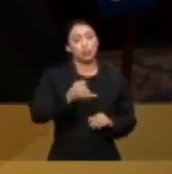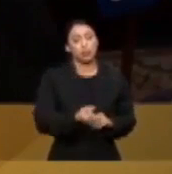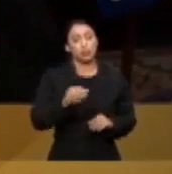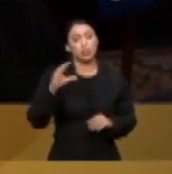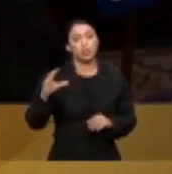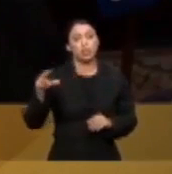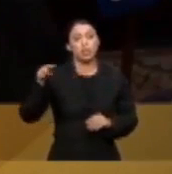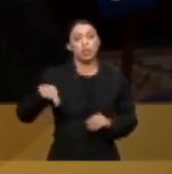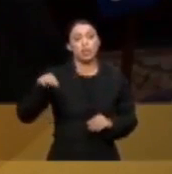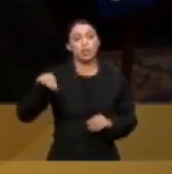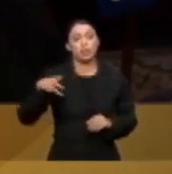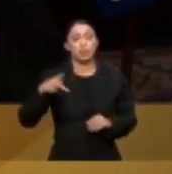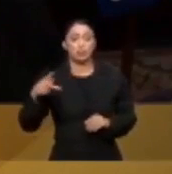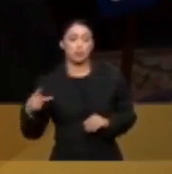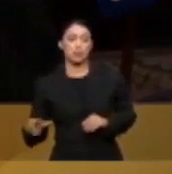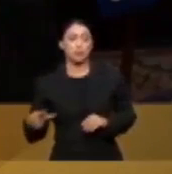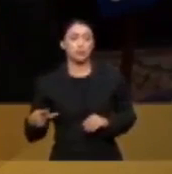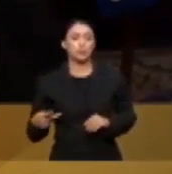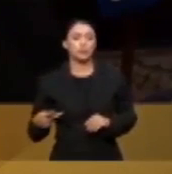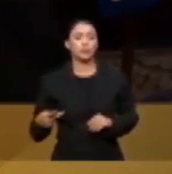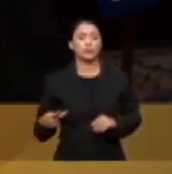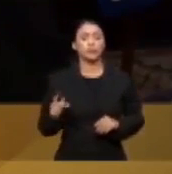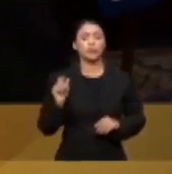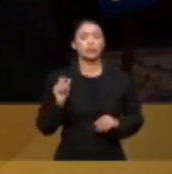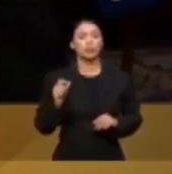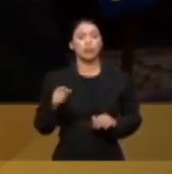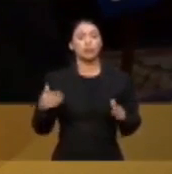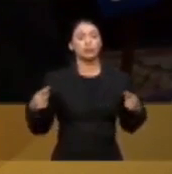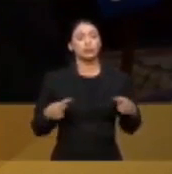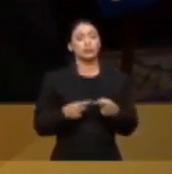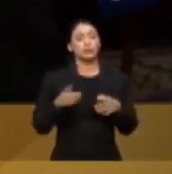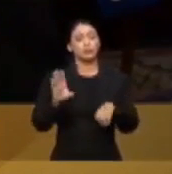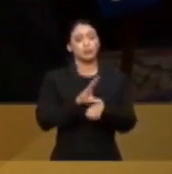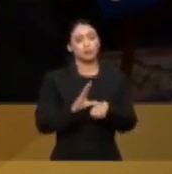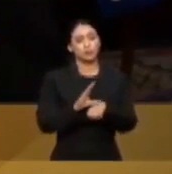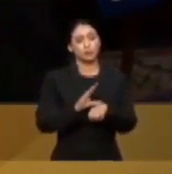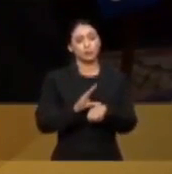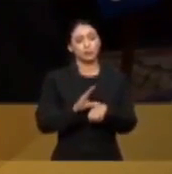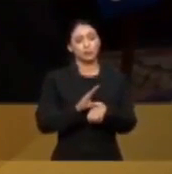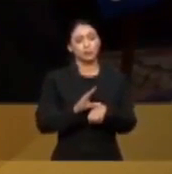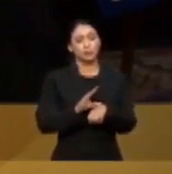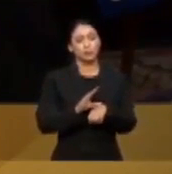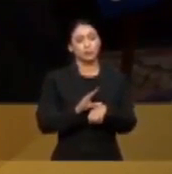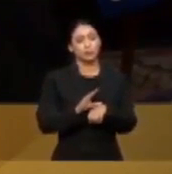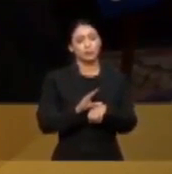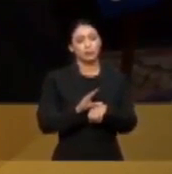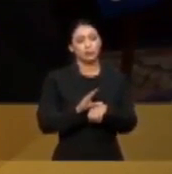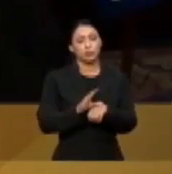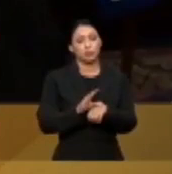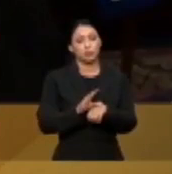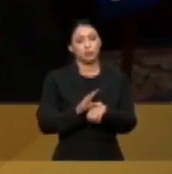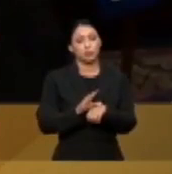Conselho Nacional do Ministério Público ante a natureza constitucional destes órgãos,